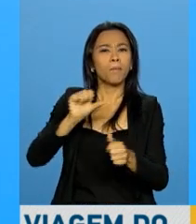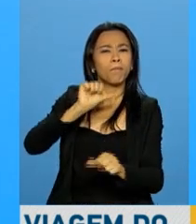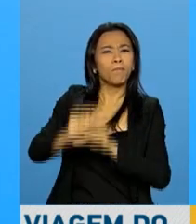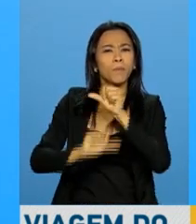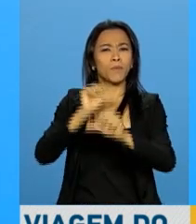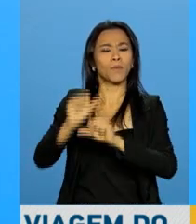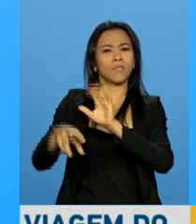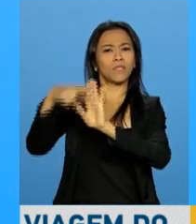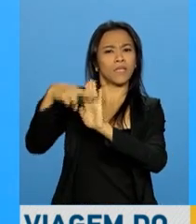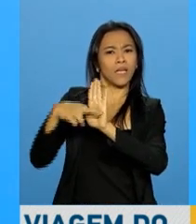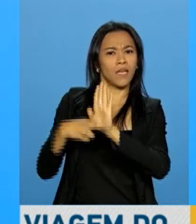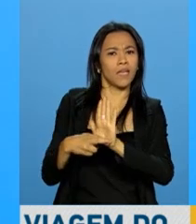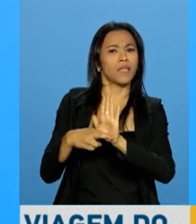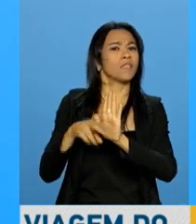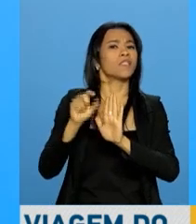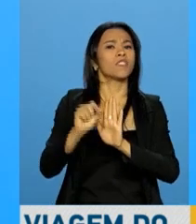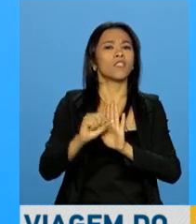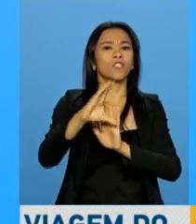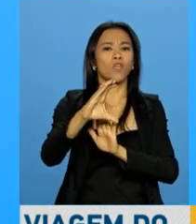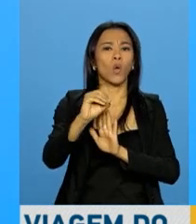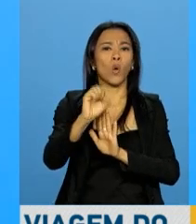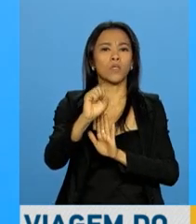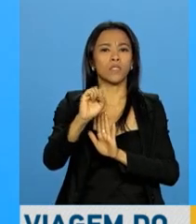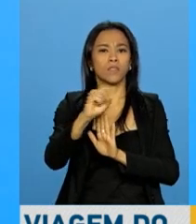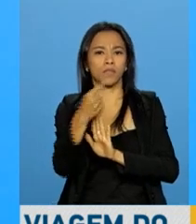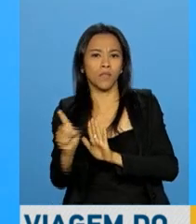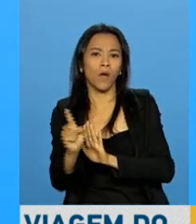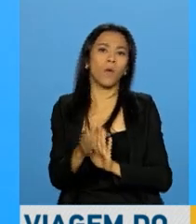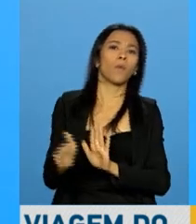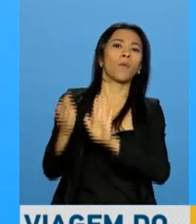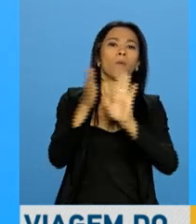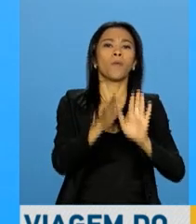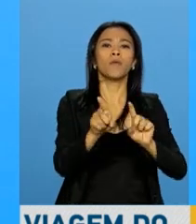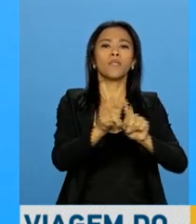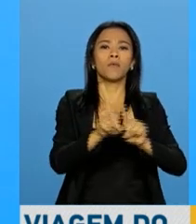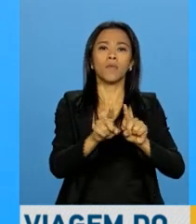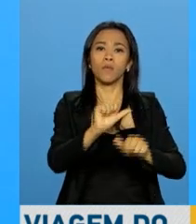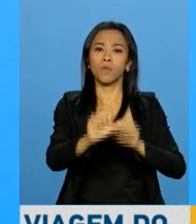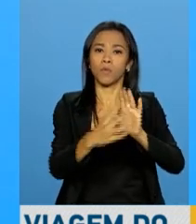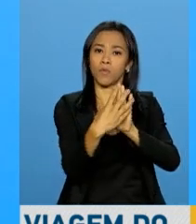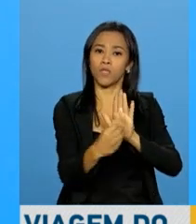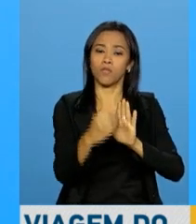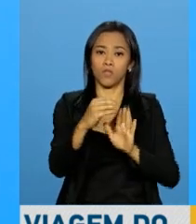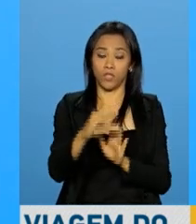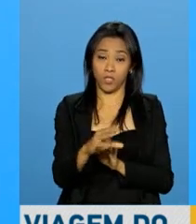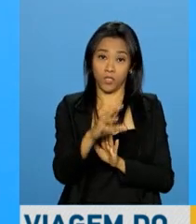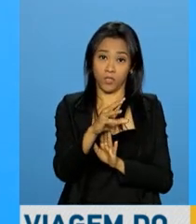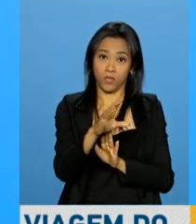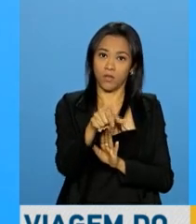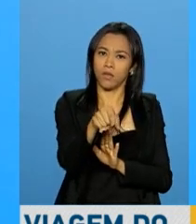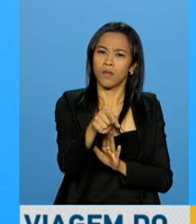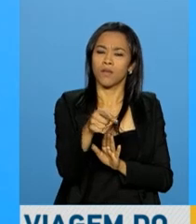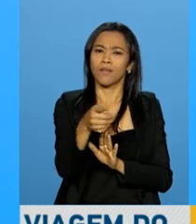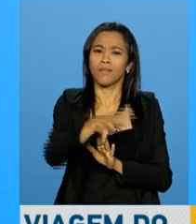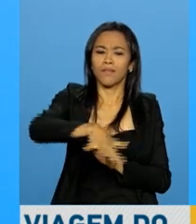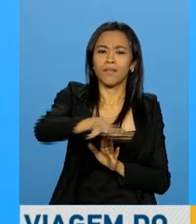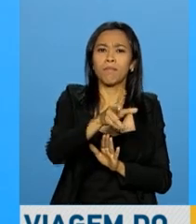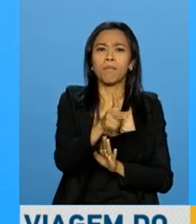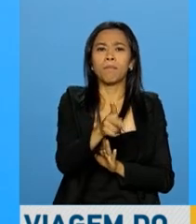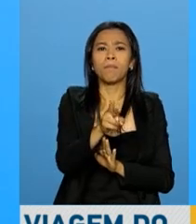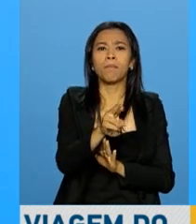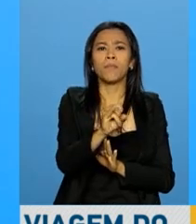concessões e privatizações na área de infraestrutura. Nós temos agora